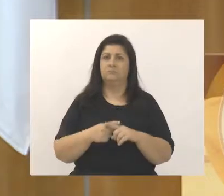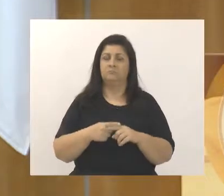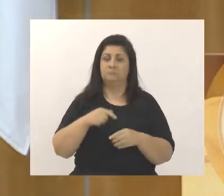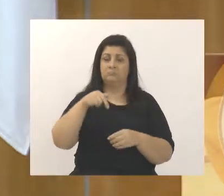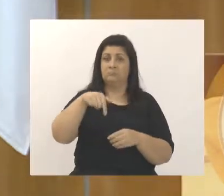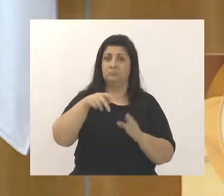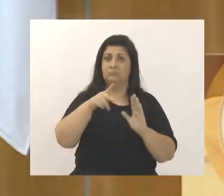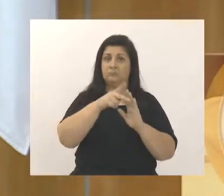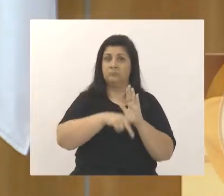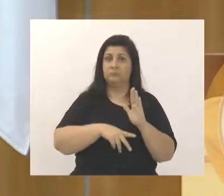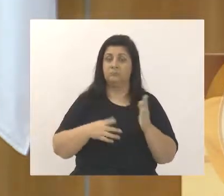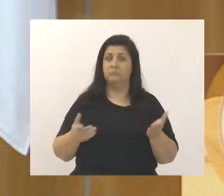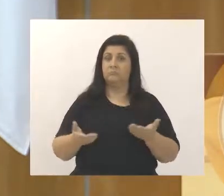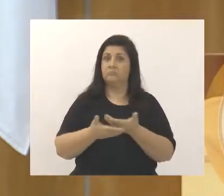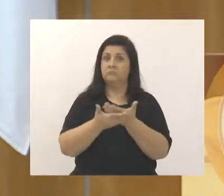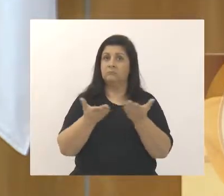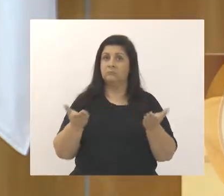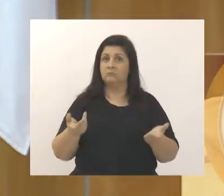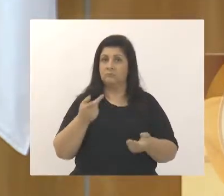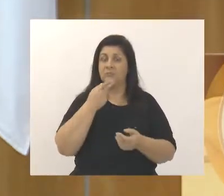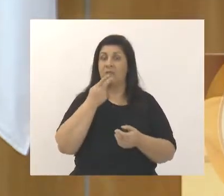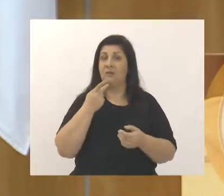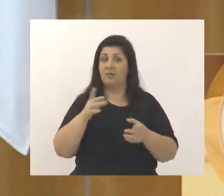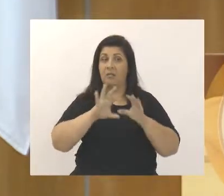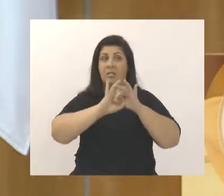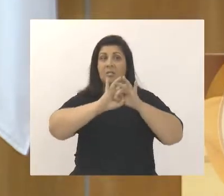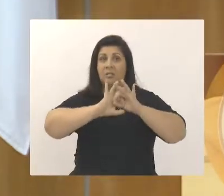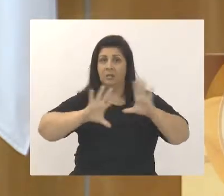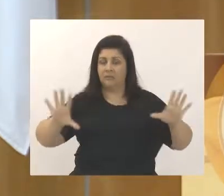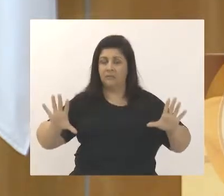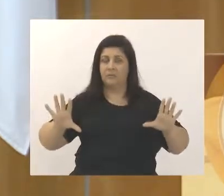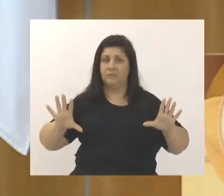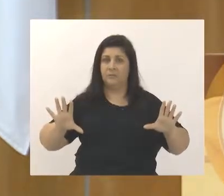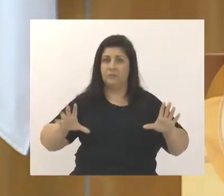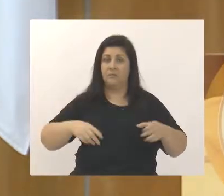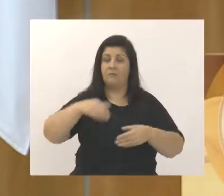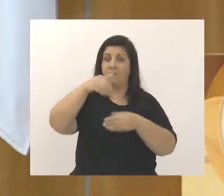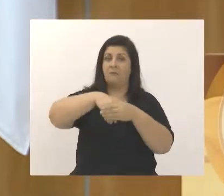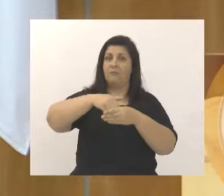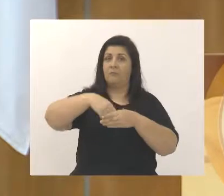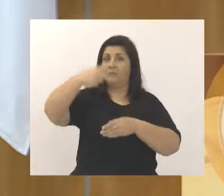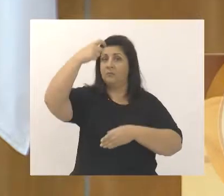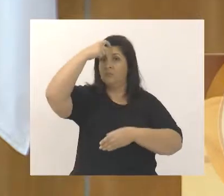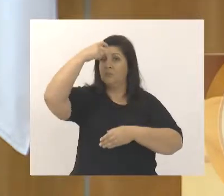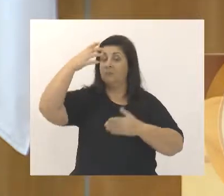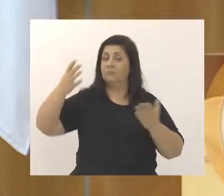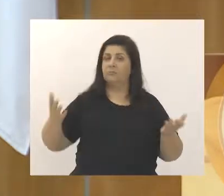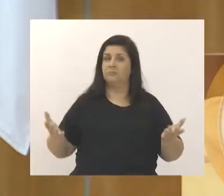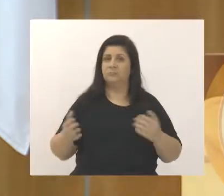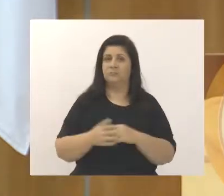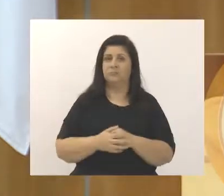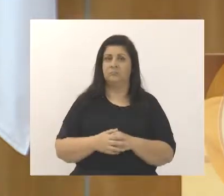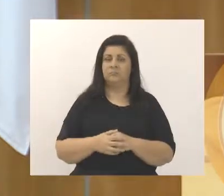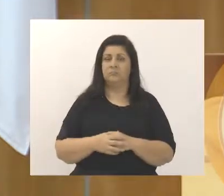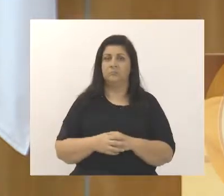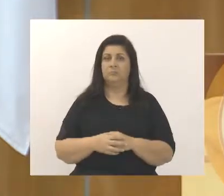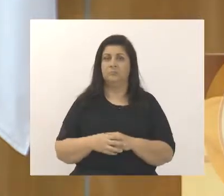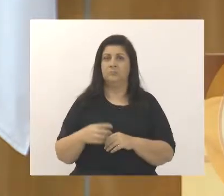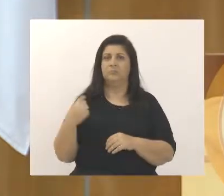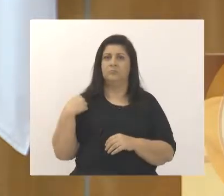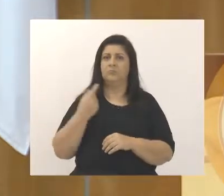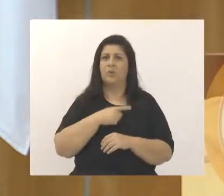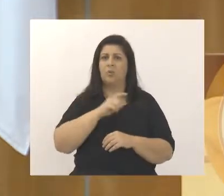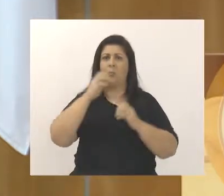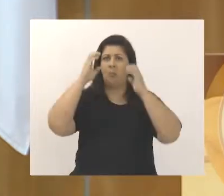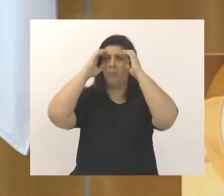por exemplo, ele falou, vocês fiquem à vontade para votarem com a sua consciência. Nós não somos obrigados aqui a cumprir ordem